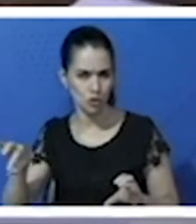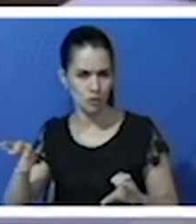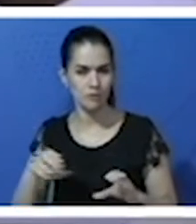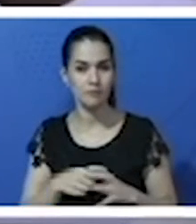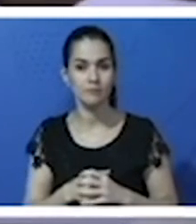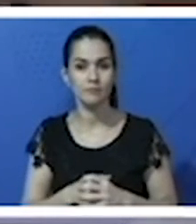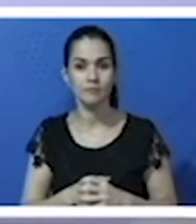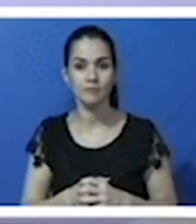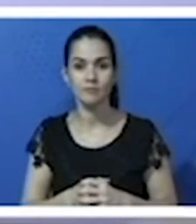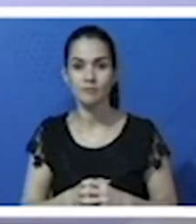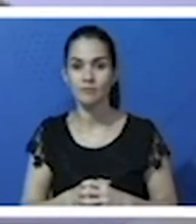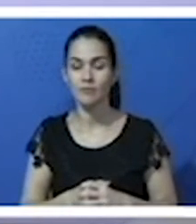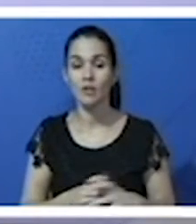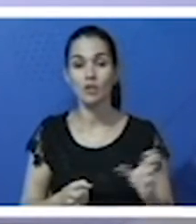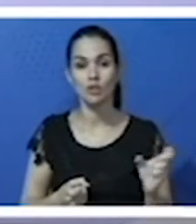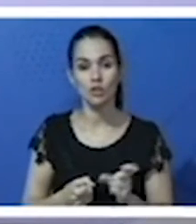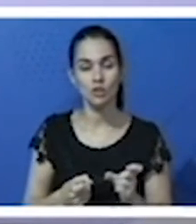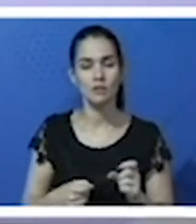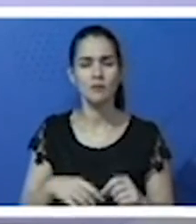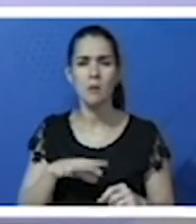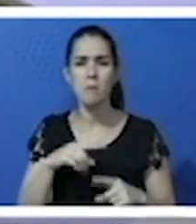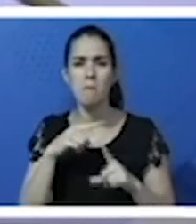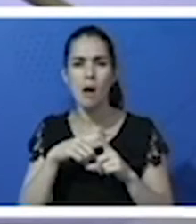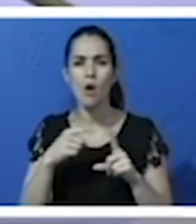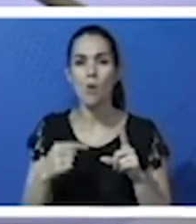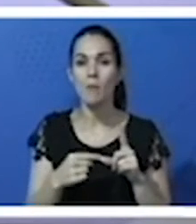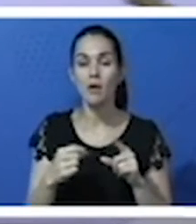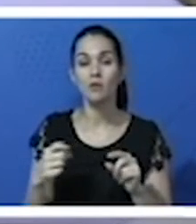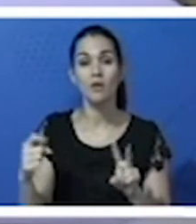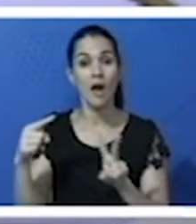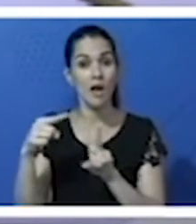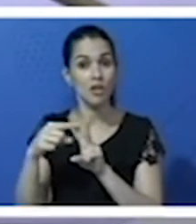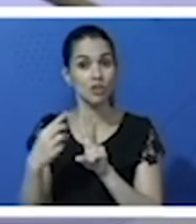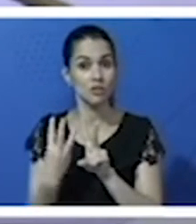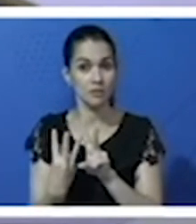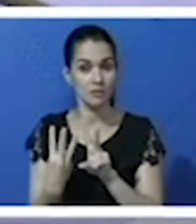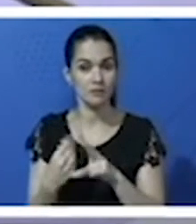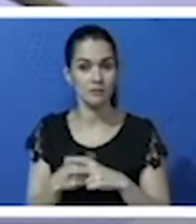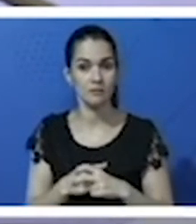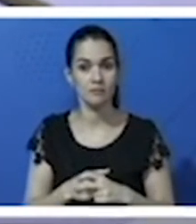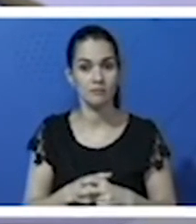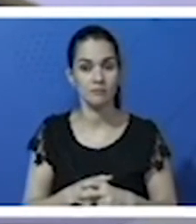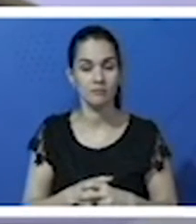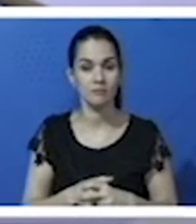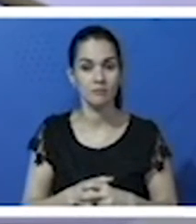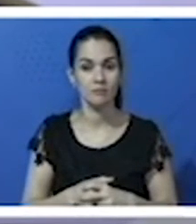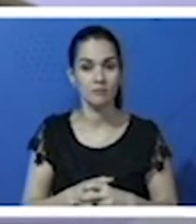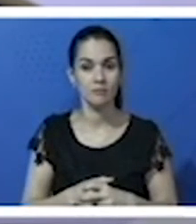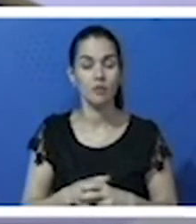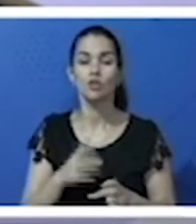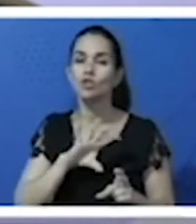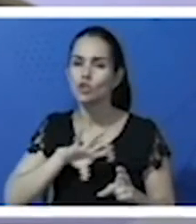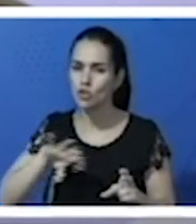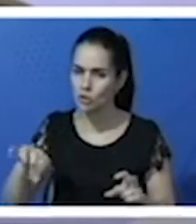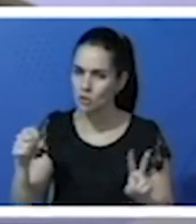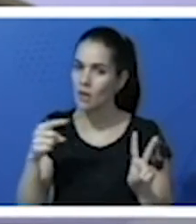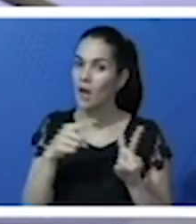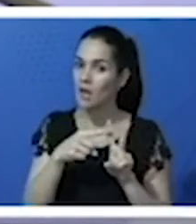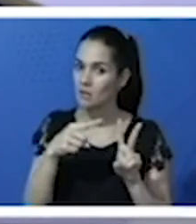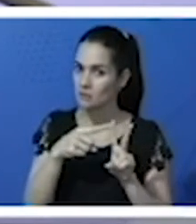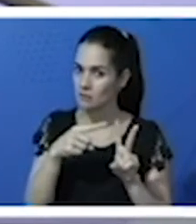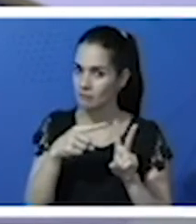Então, vai dar x é igual a mais ou menos raiz de 3. Agora, aqui, para y valendo menos 6, vou extrair a raiz quadrada dos dois